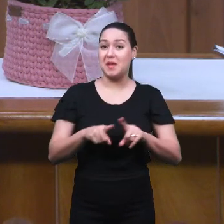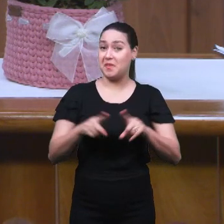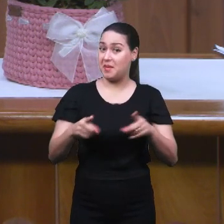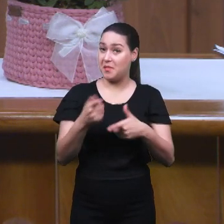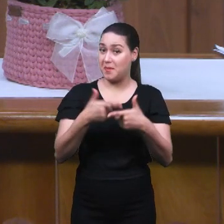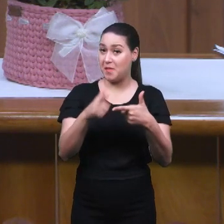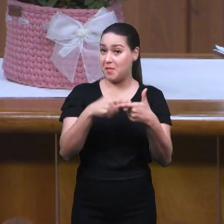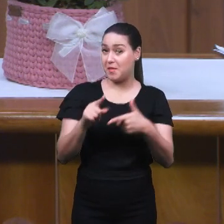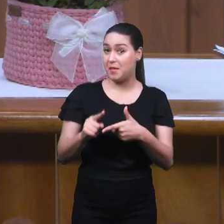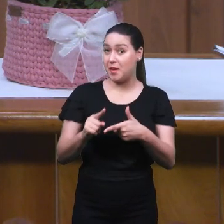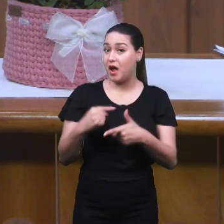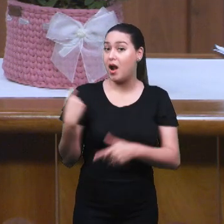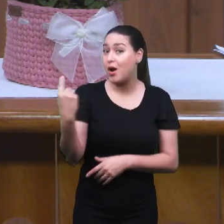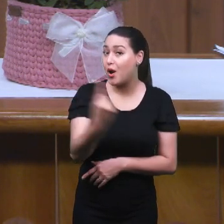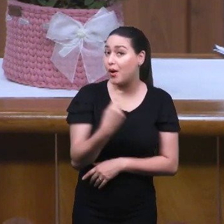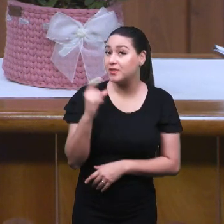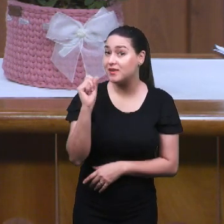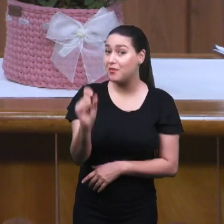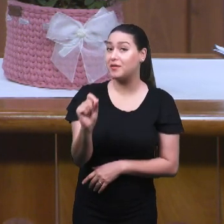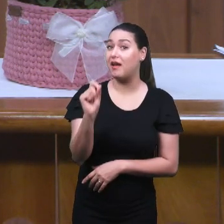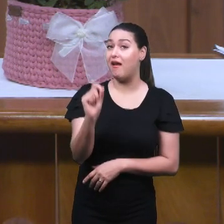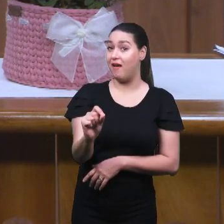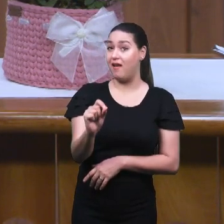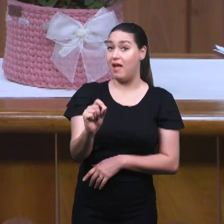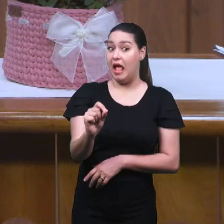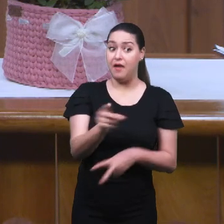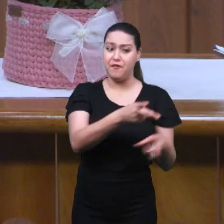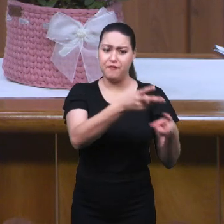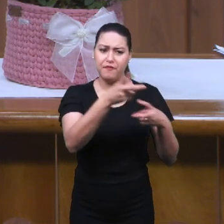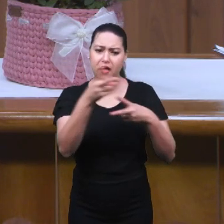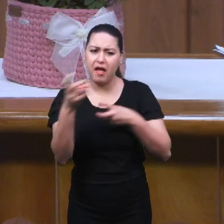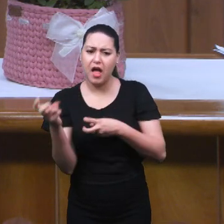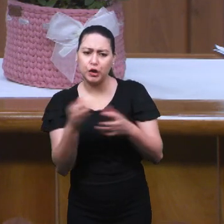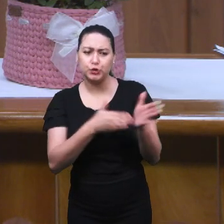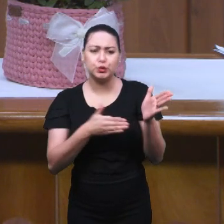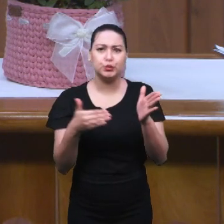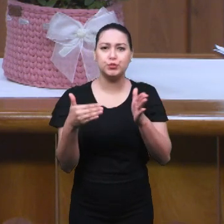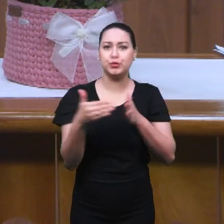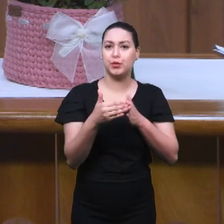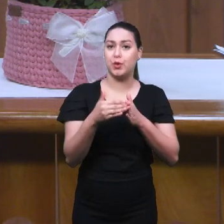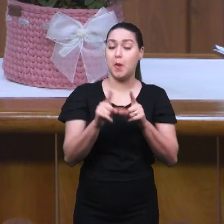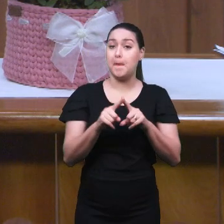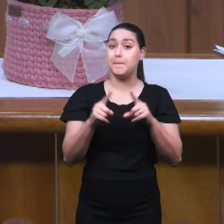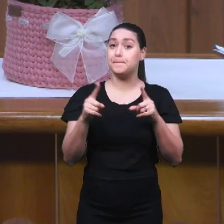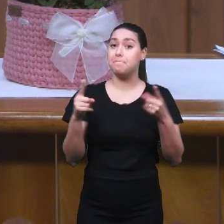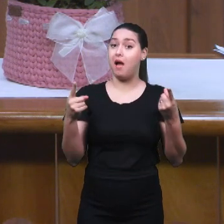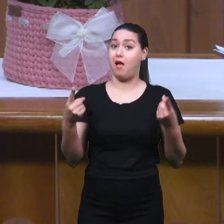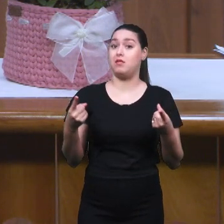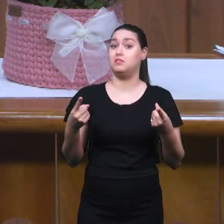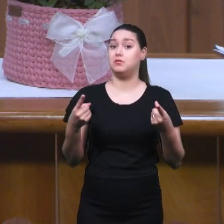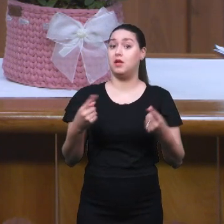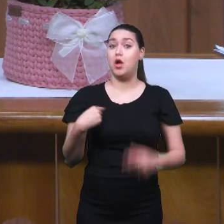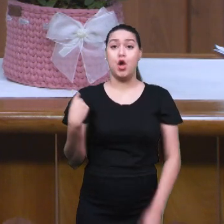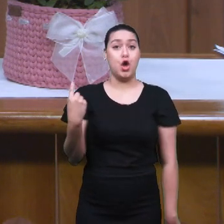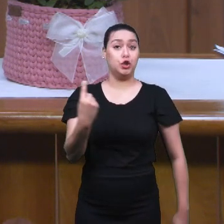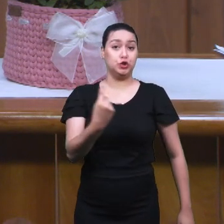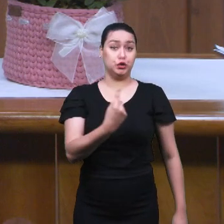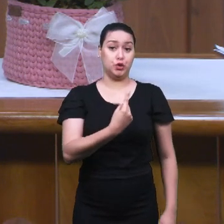nós está em ver tudo isso, mas o nosso envolvimento não